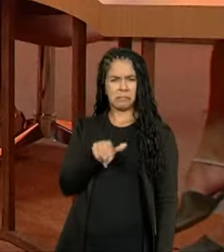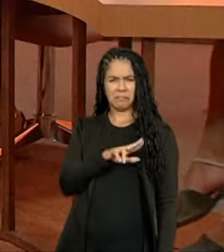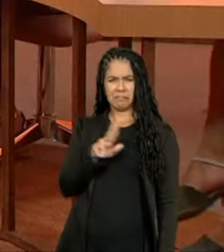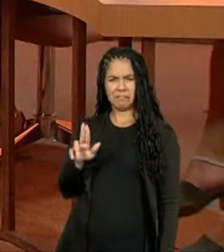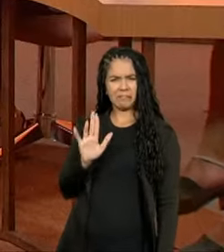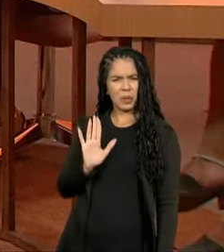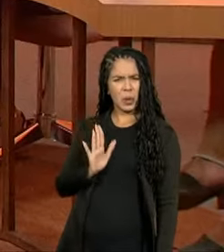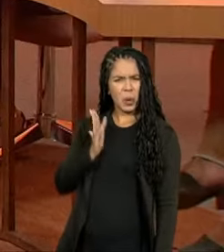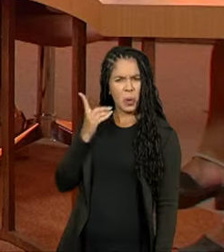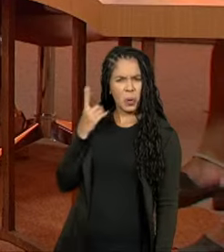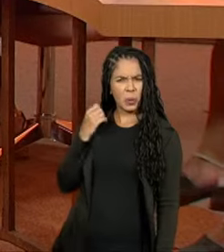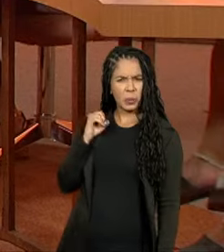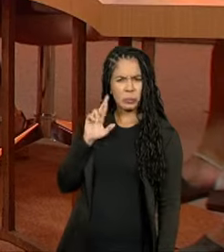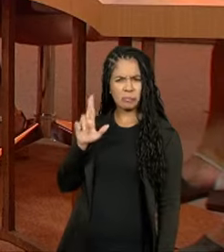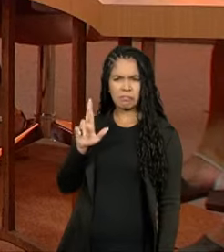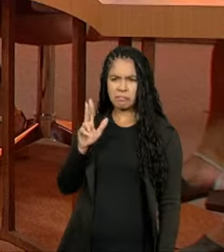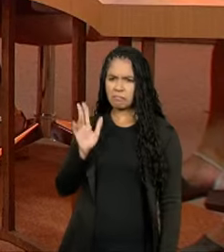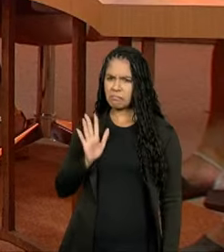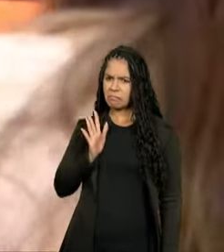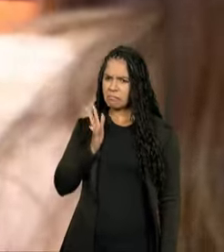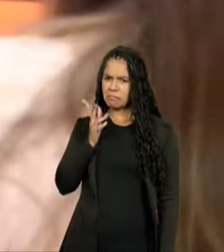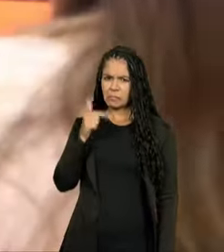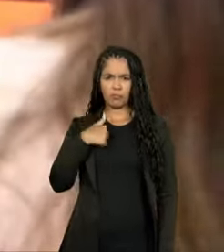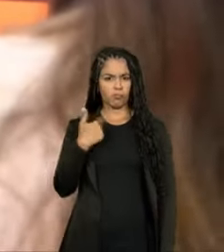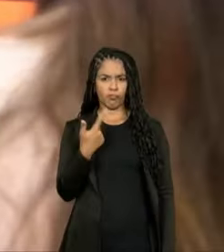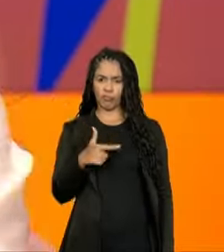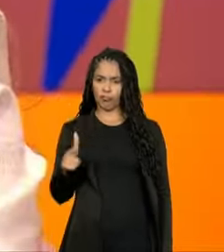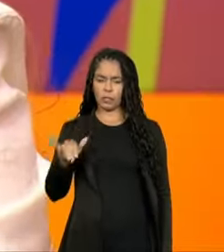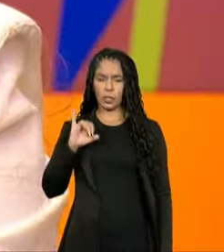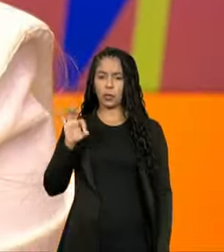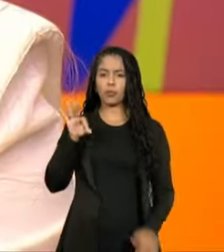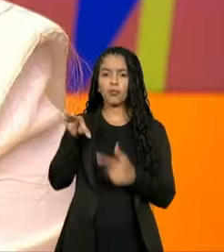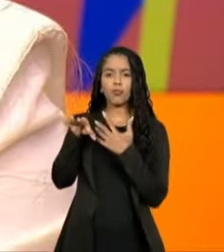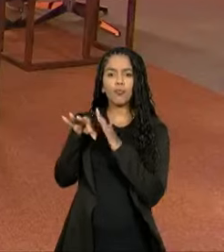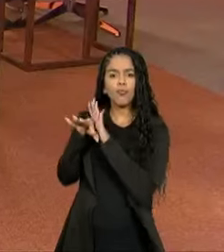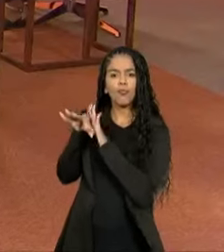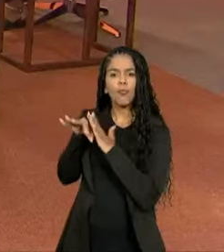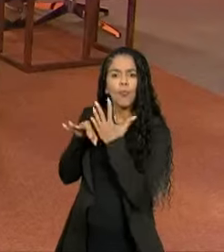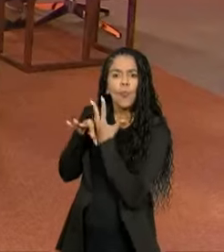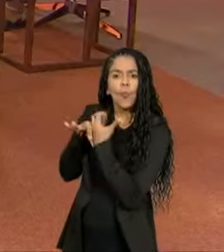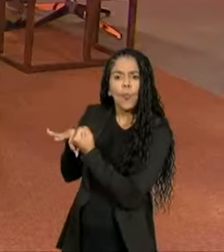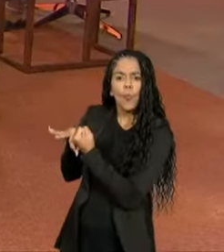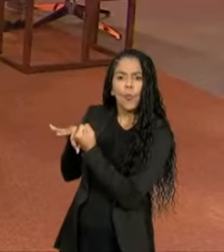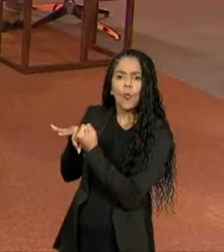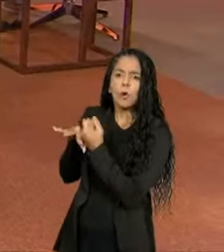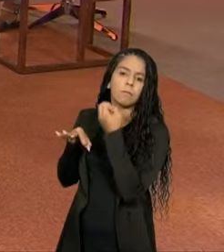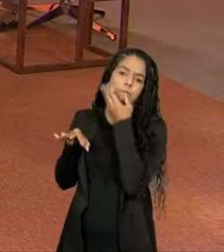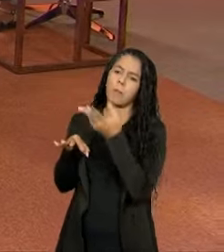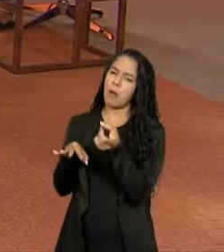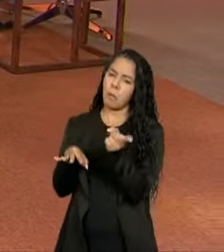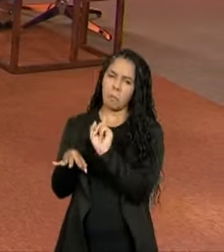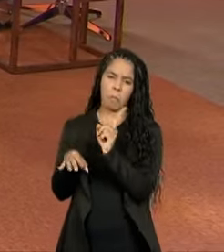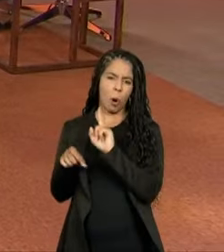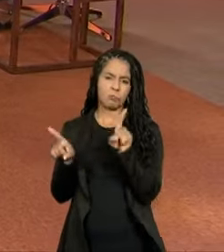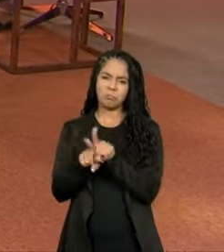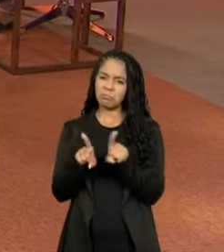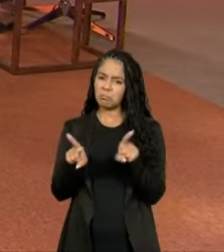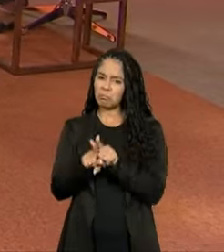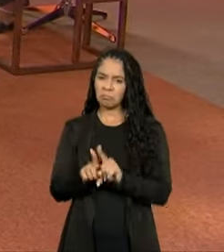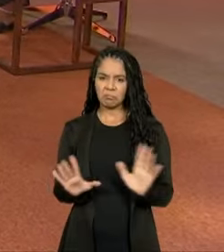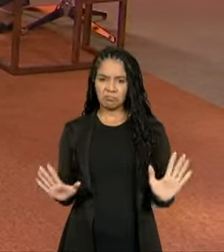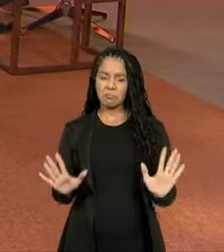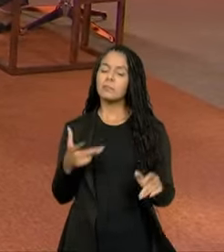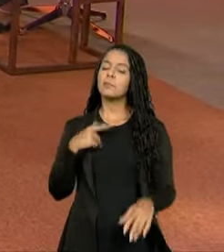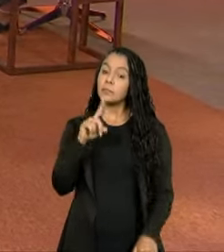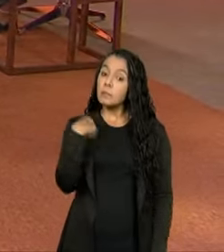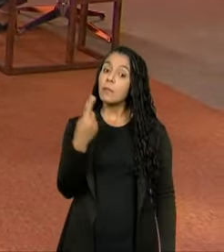é doutora. É péssimo, é terrível. Esse nome eu não quero ter, eu não tenho esse negócio aí, não. Ressecamento vaginal já também não, não é legal. É, não, exato. Tô fora dessa legal. Então, a